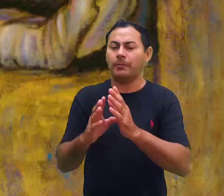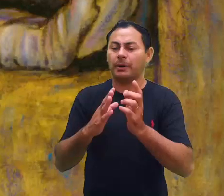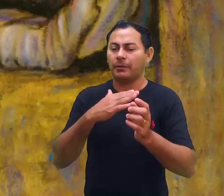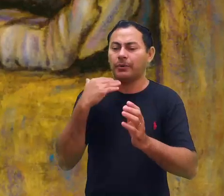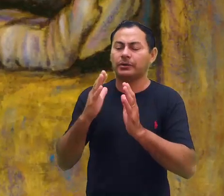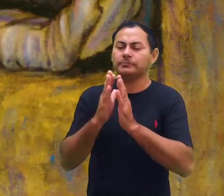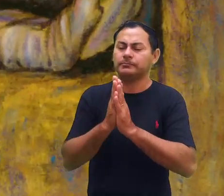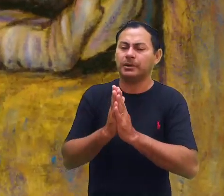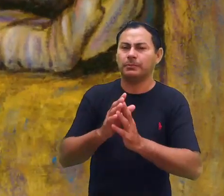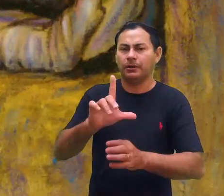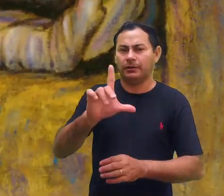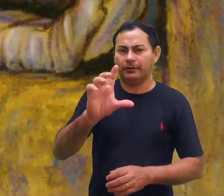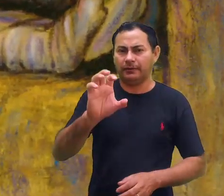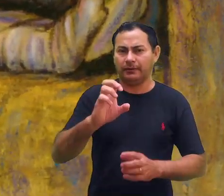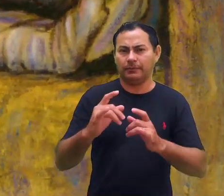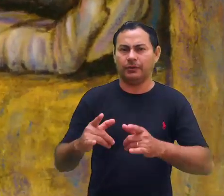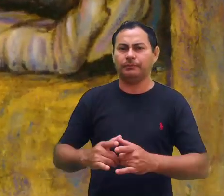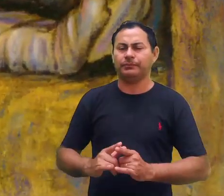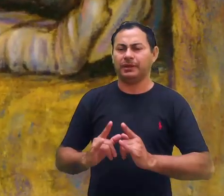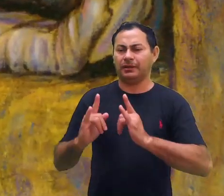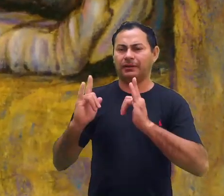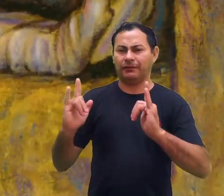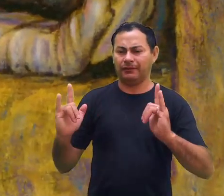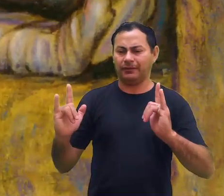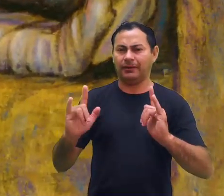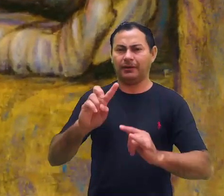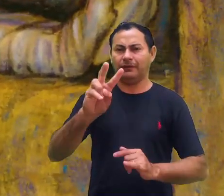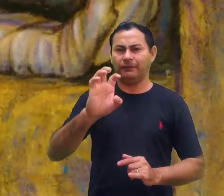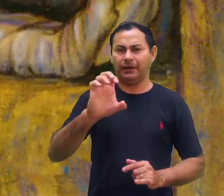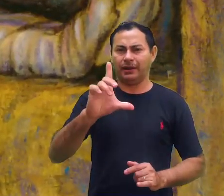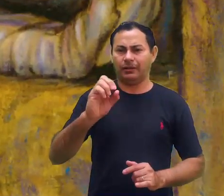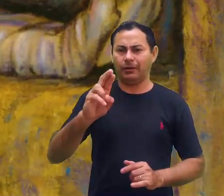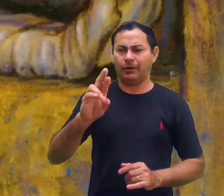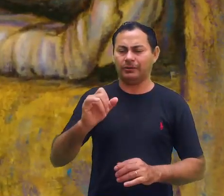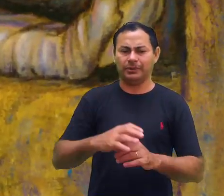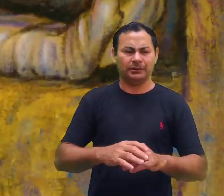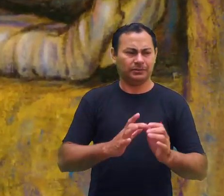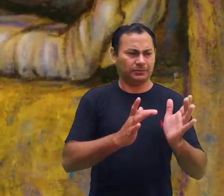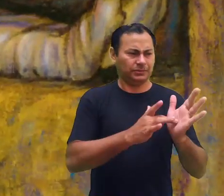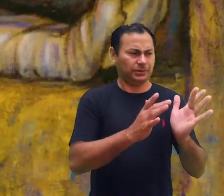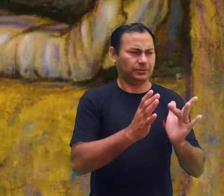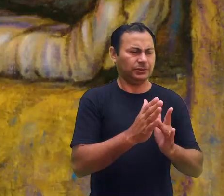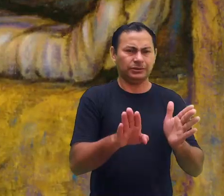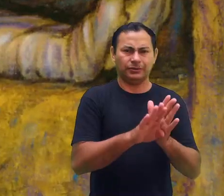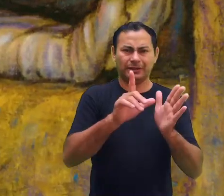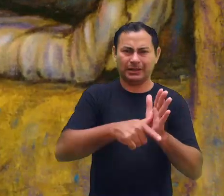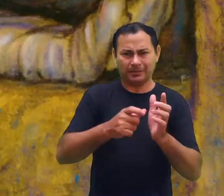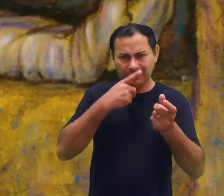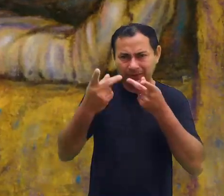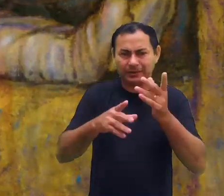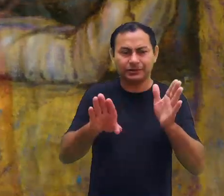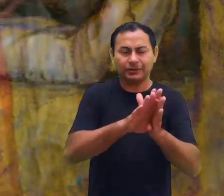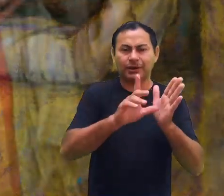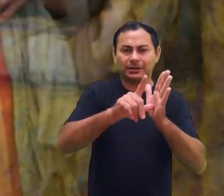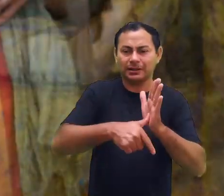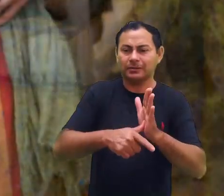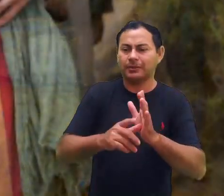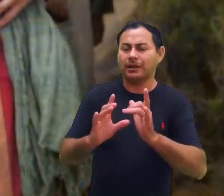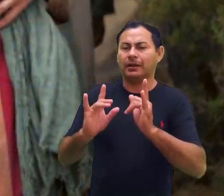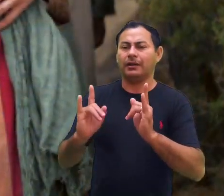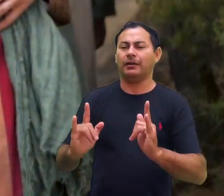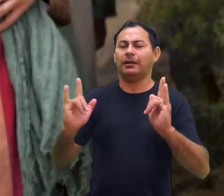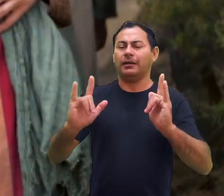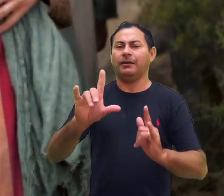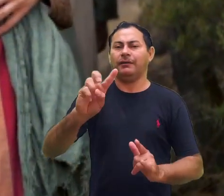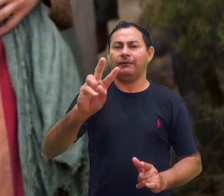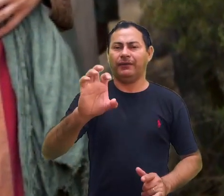velório. E é até possível alguém dizer: bom, mas ele chegou até atrasado para o velório, né? Chegou atrasado